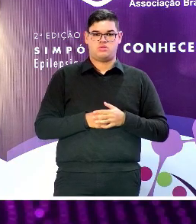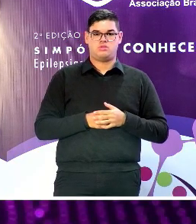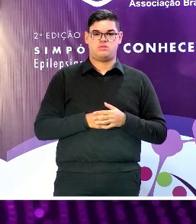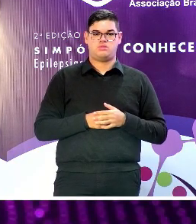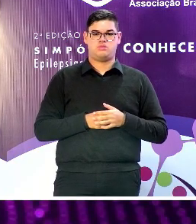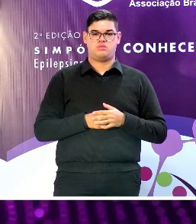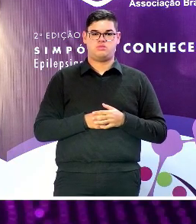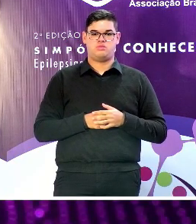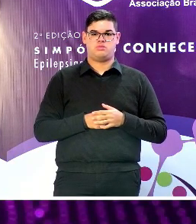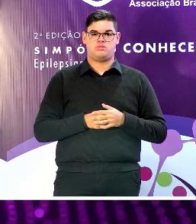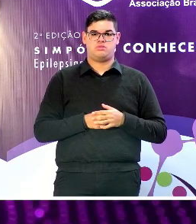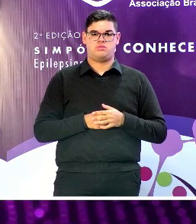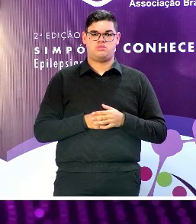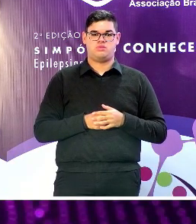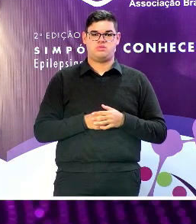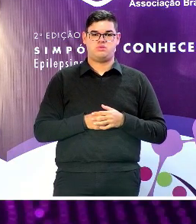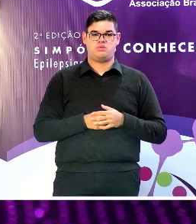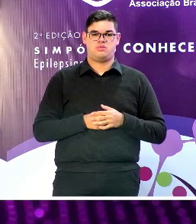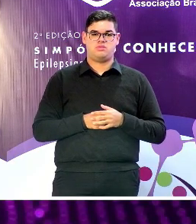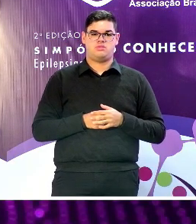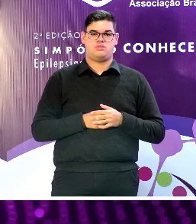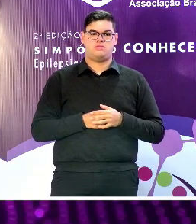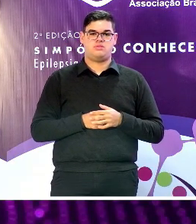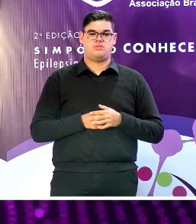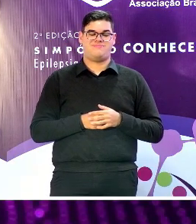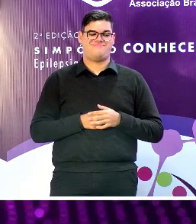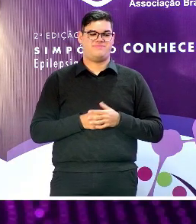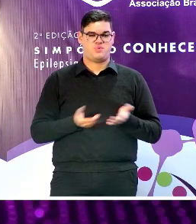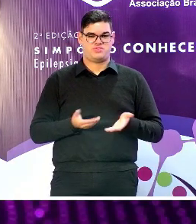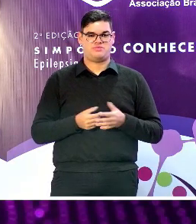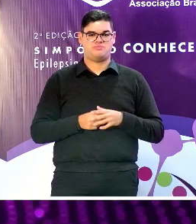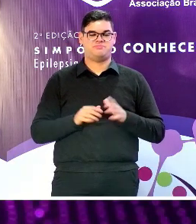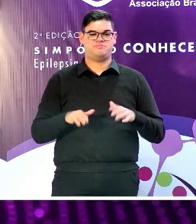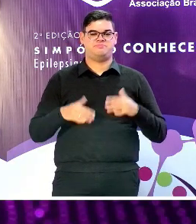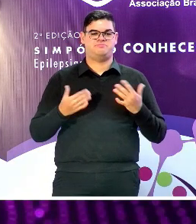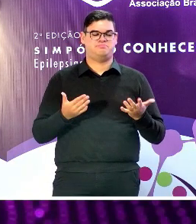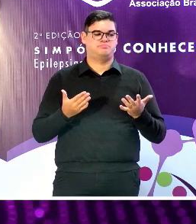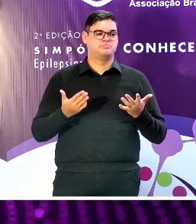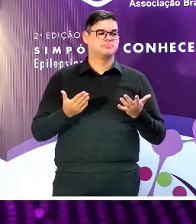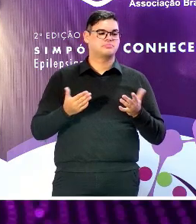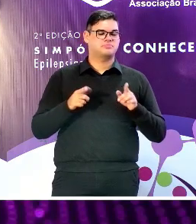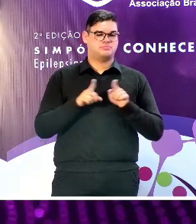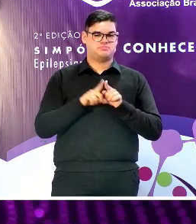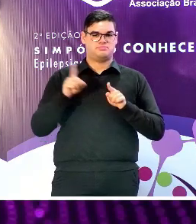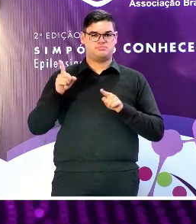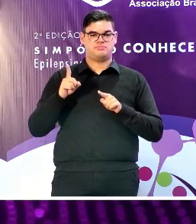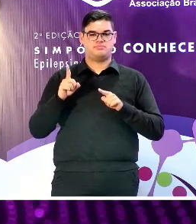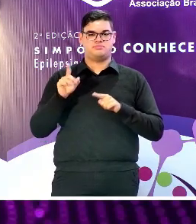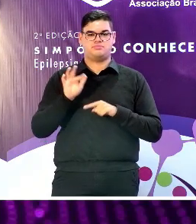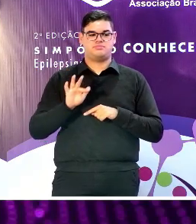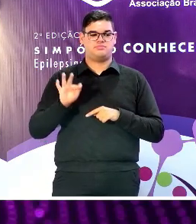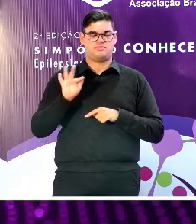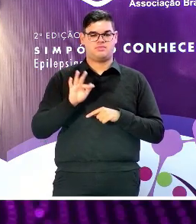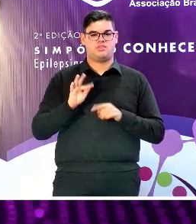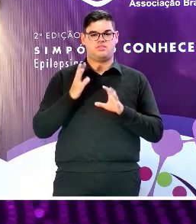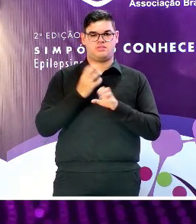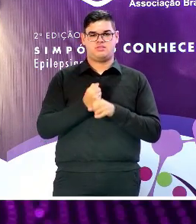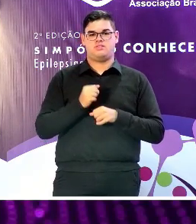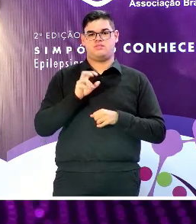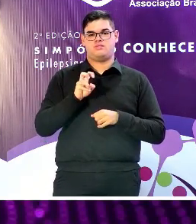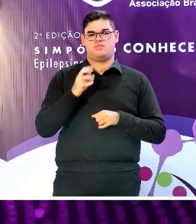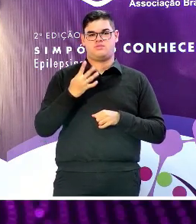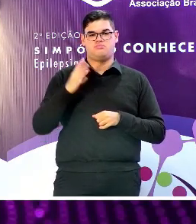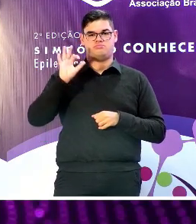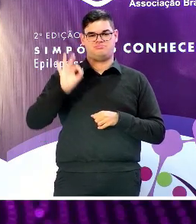ontem um dado da Fundação AHC Internacional, que cerca de